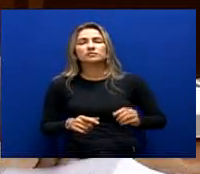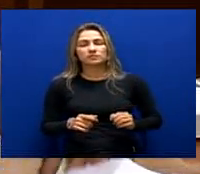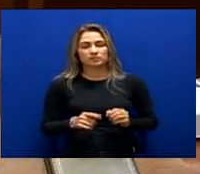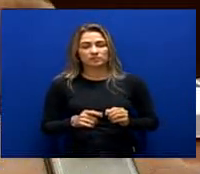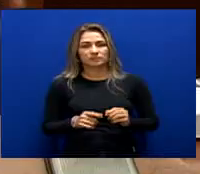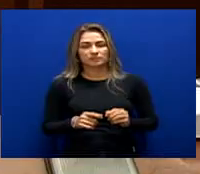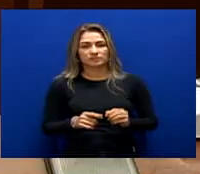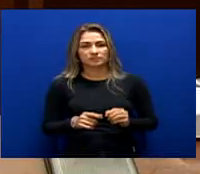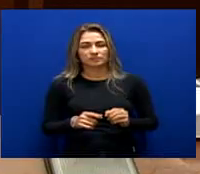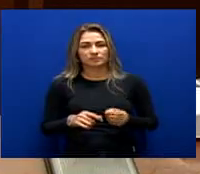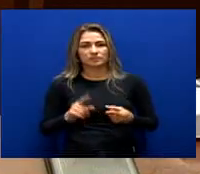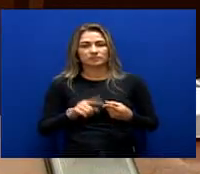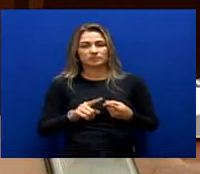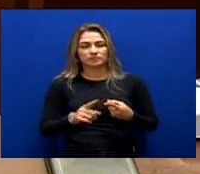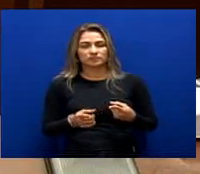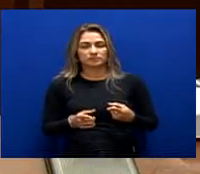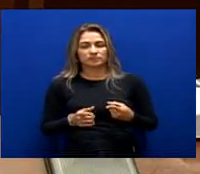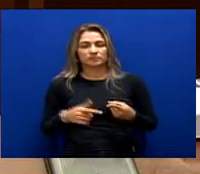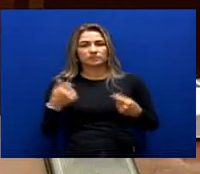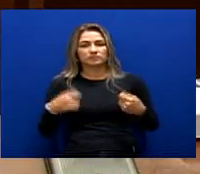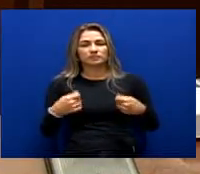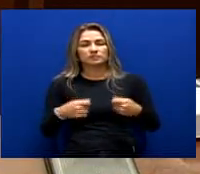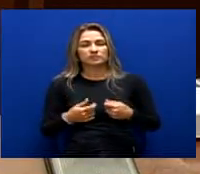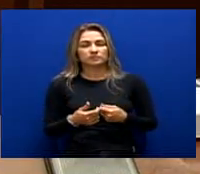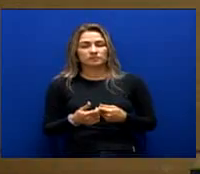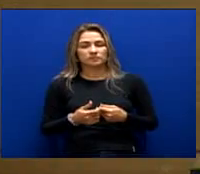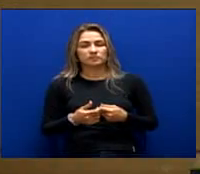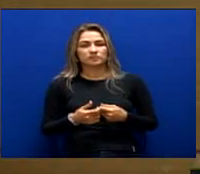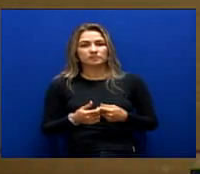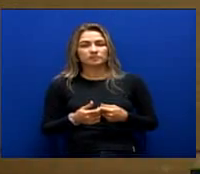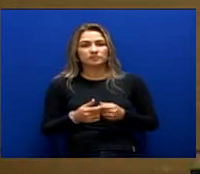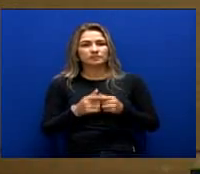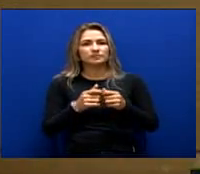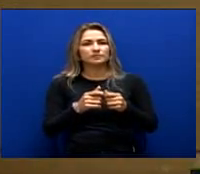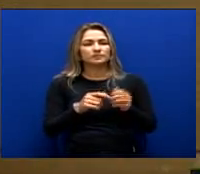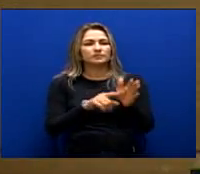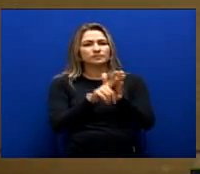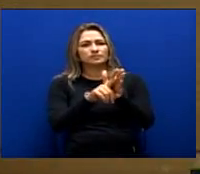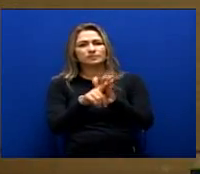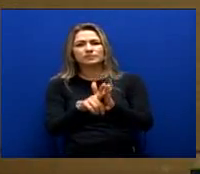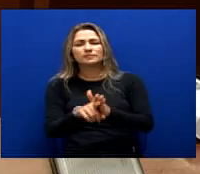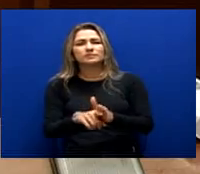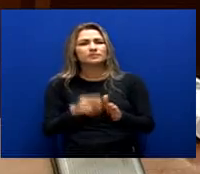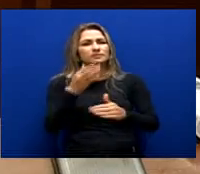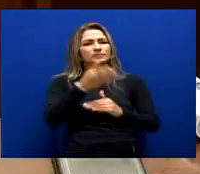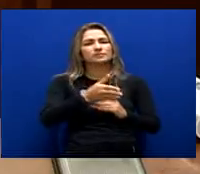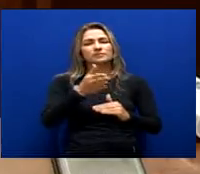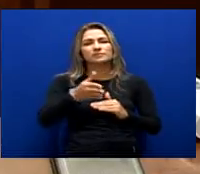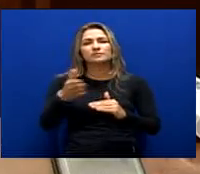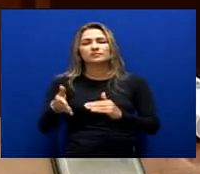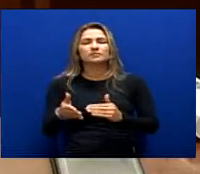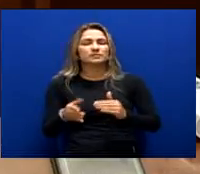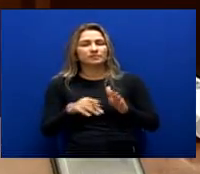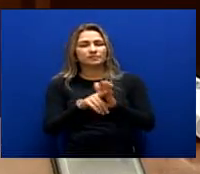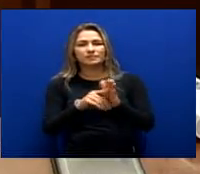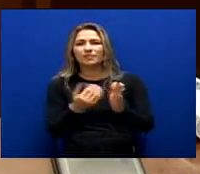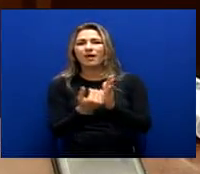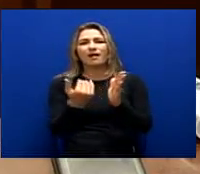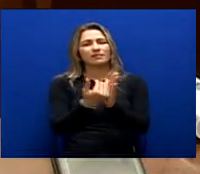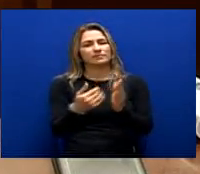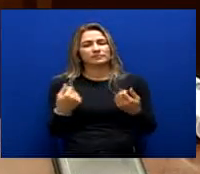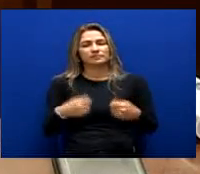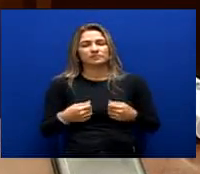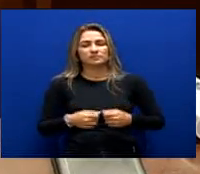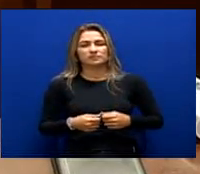seja feito um contato mais apurado porque se sorocaba é o maior campo de é